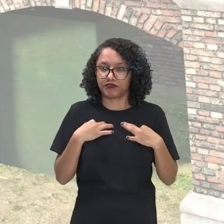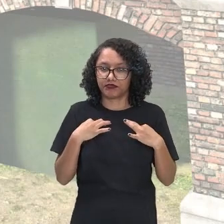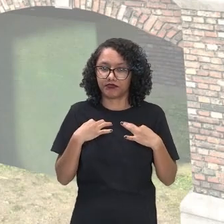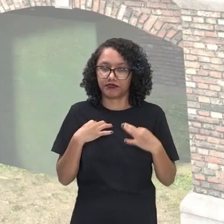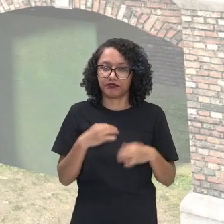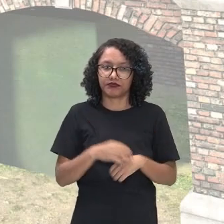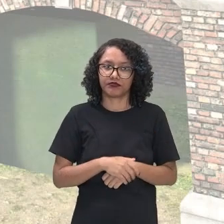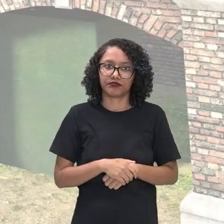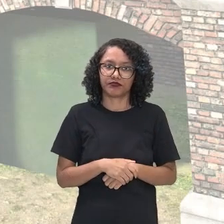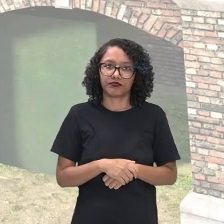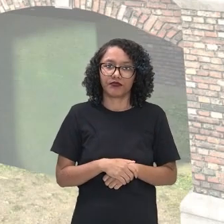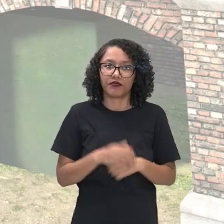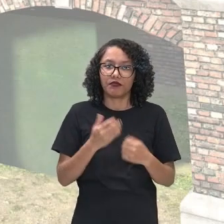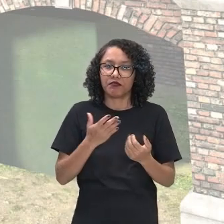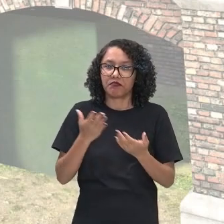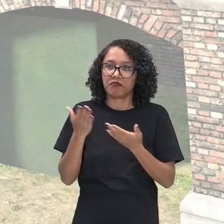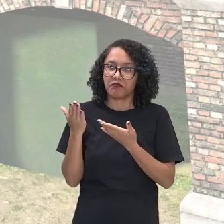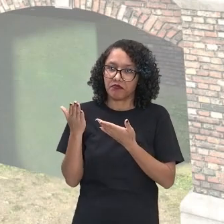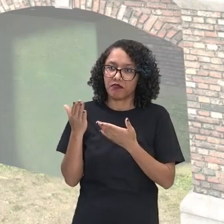da Spin Jenny.